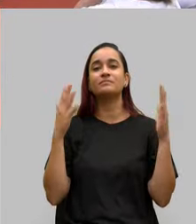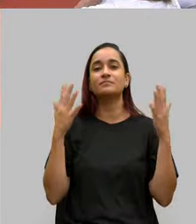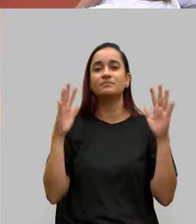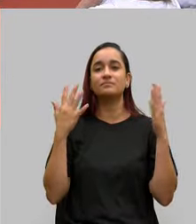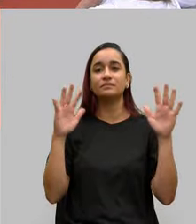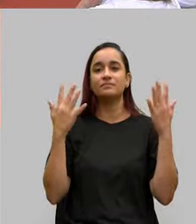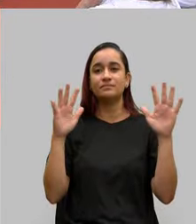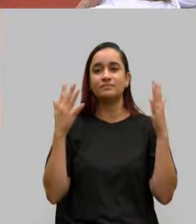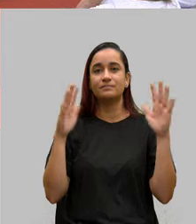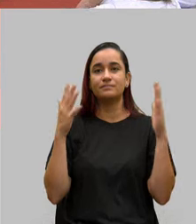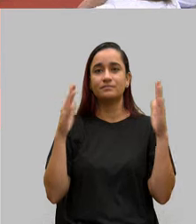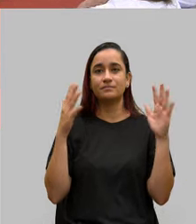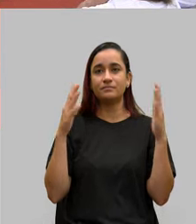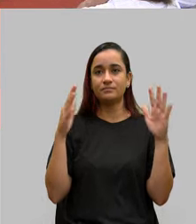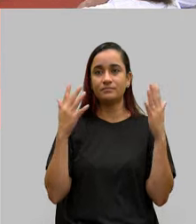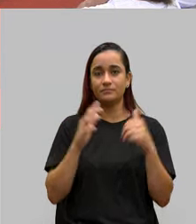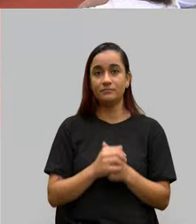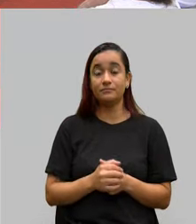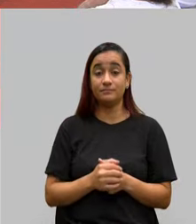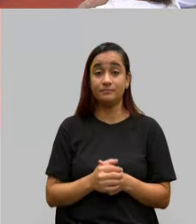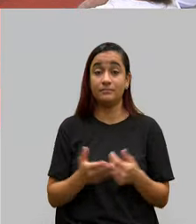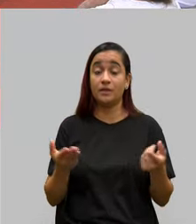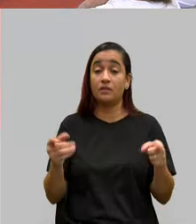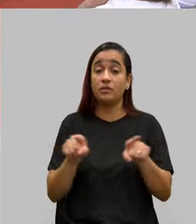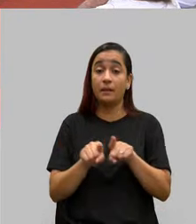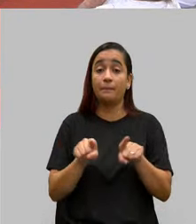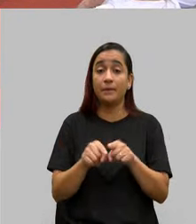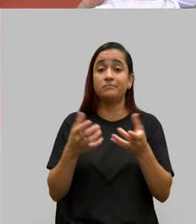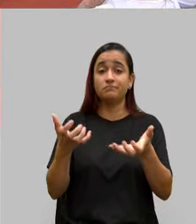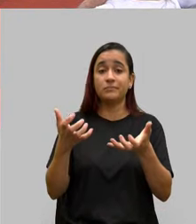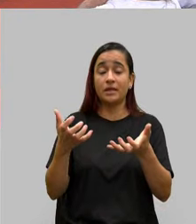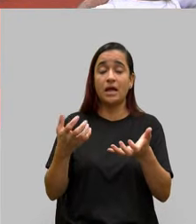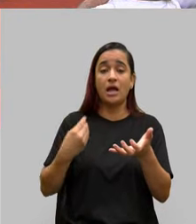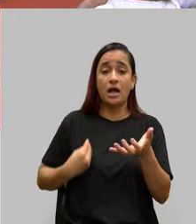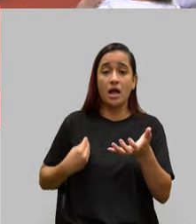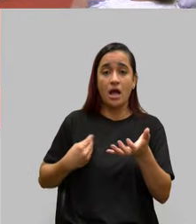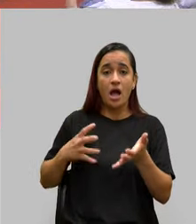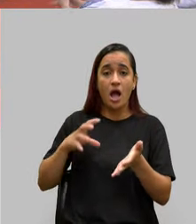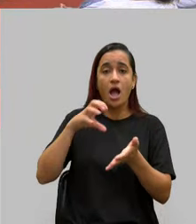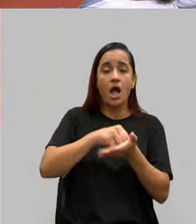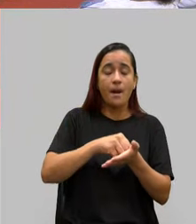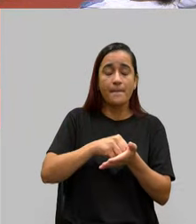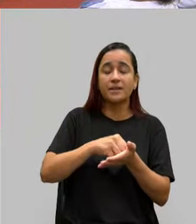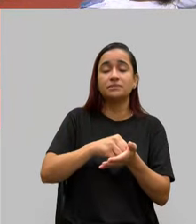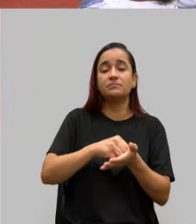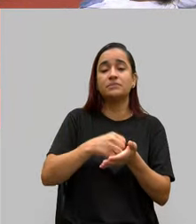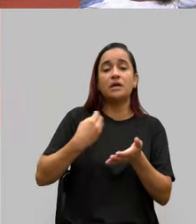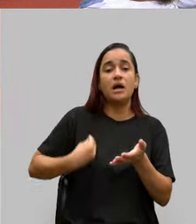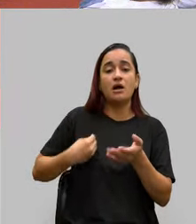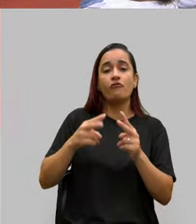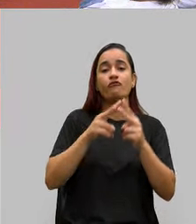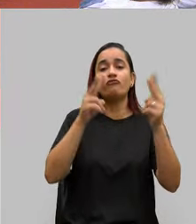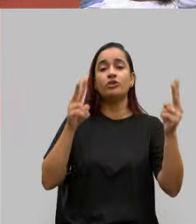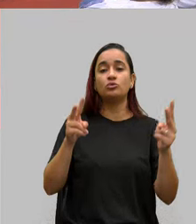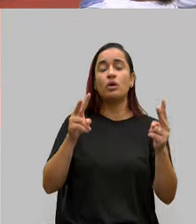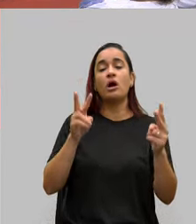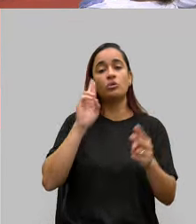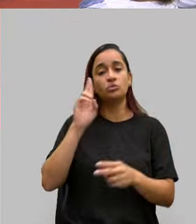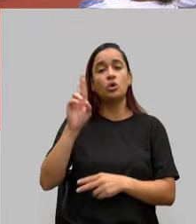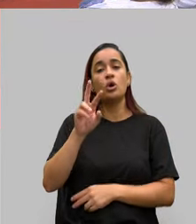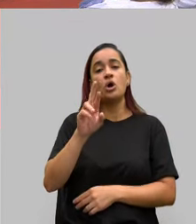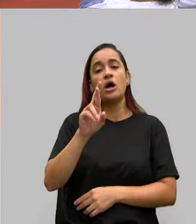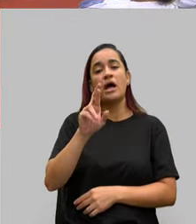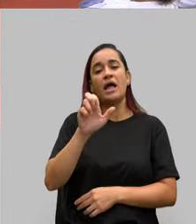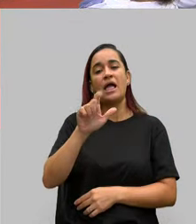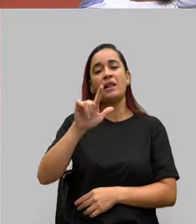Obrigado gostaríamos de registrar a participação de maneira virtual do Senor Harrison Araújo Almeida presidente